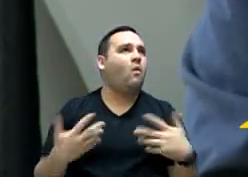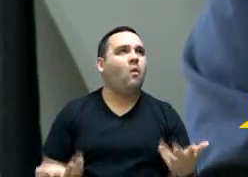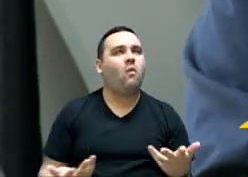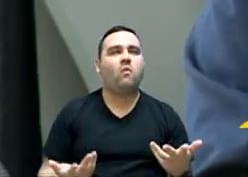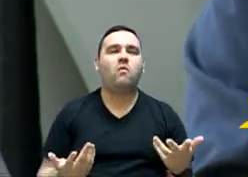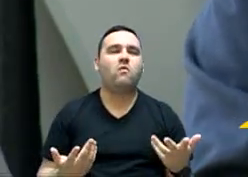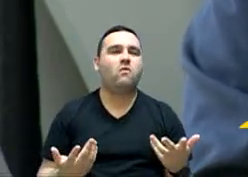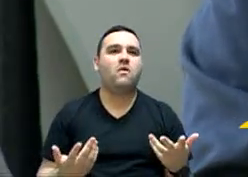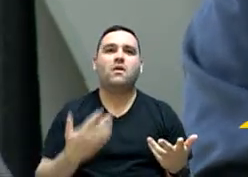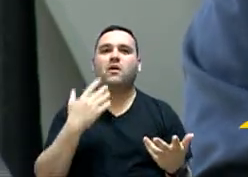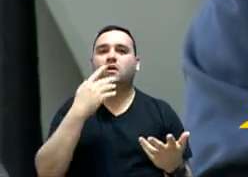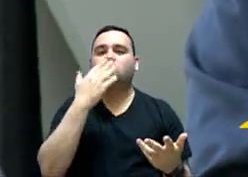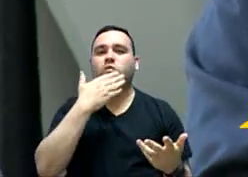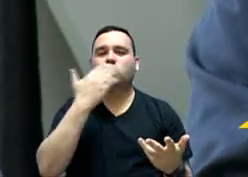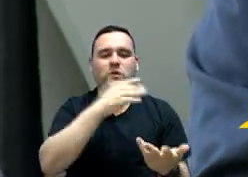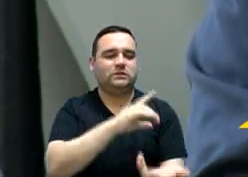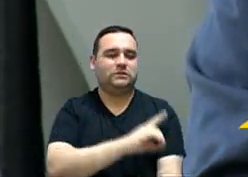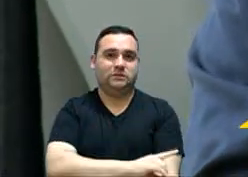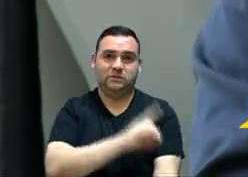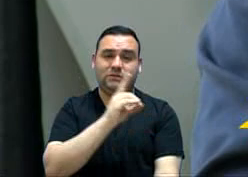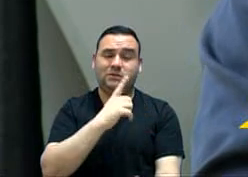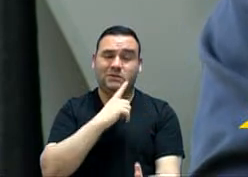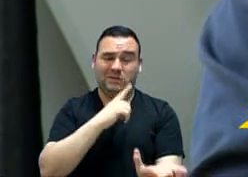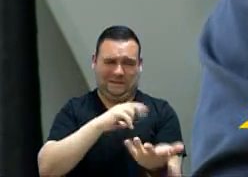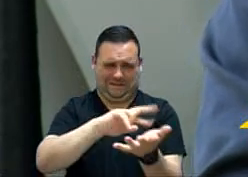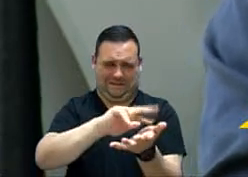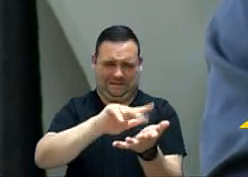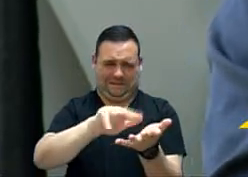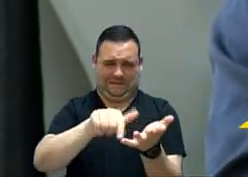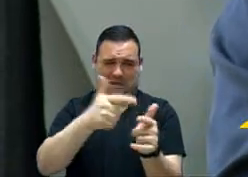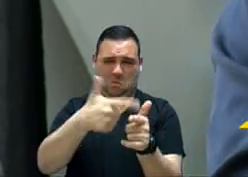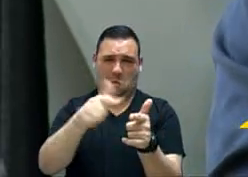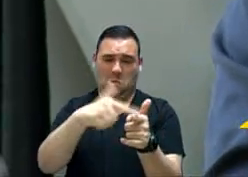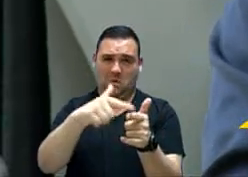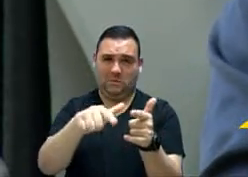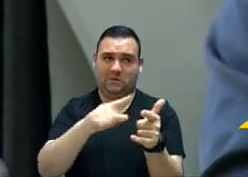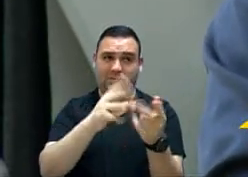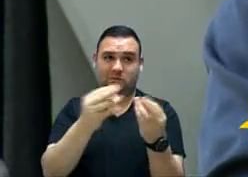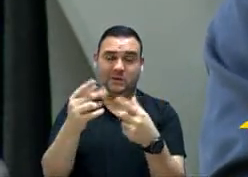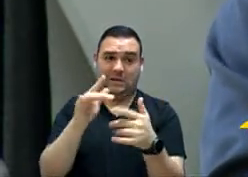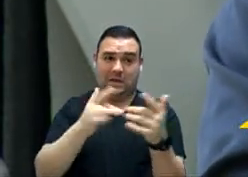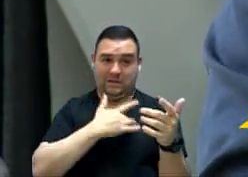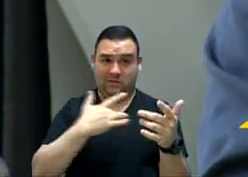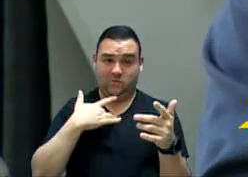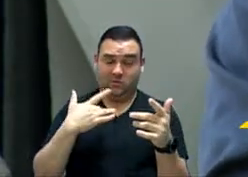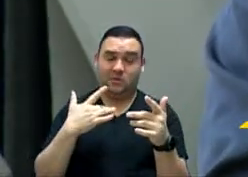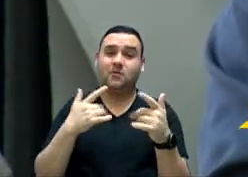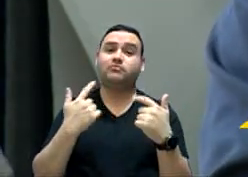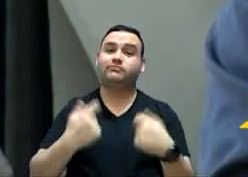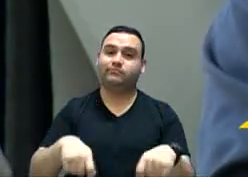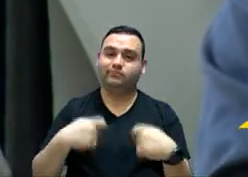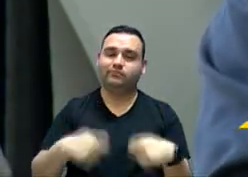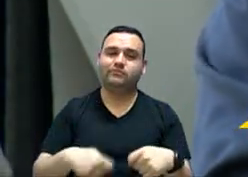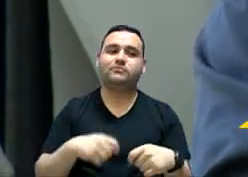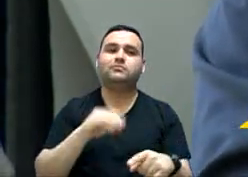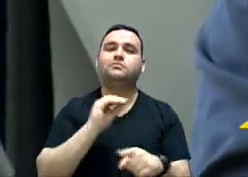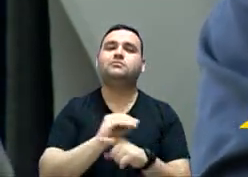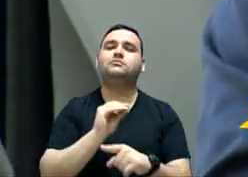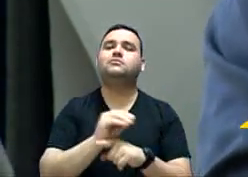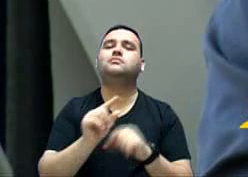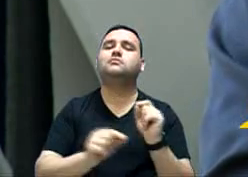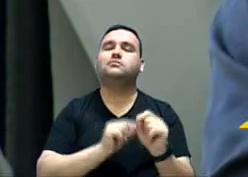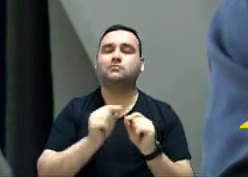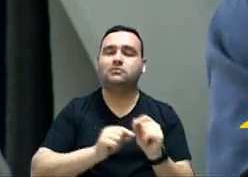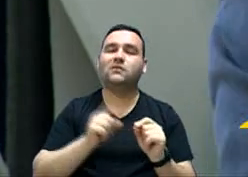tratar diabetes, enfim, todos esses problemas de saúde pública, temos que investir